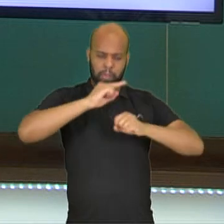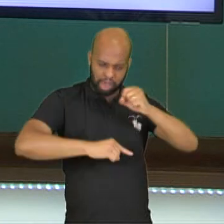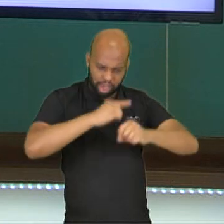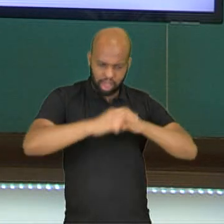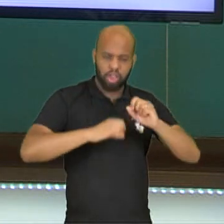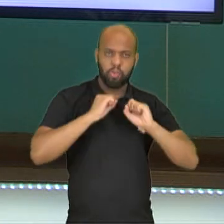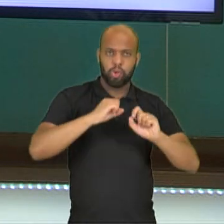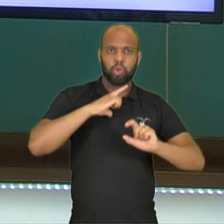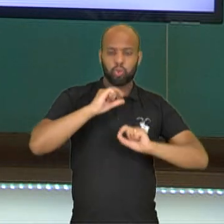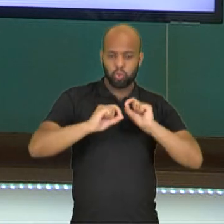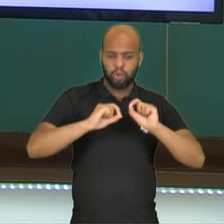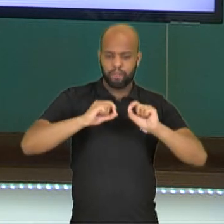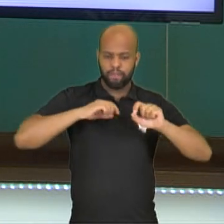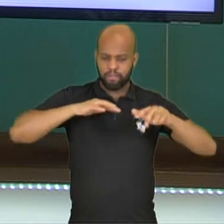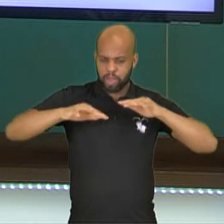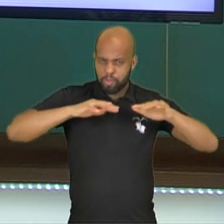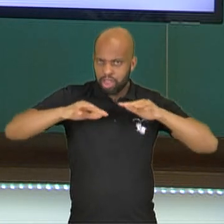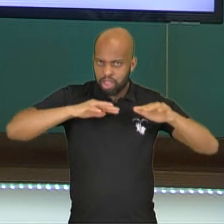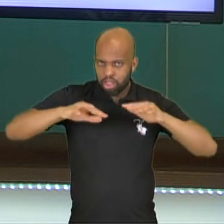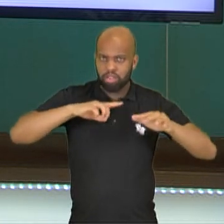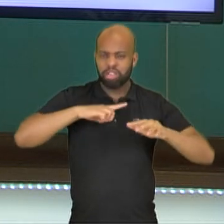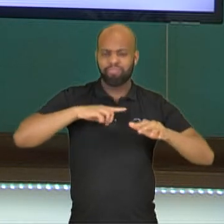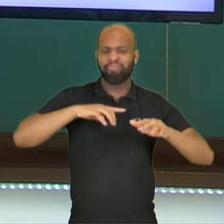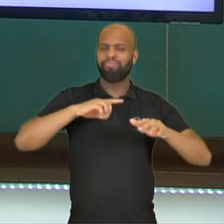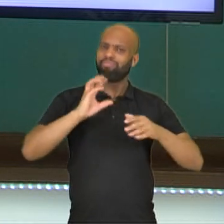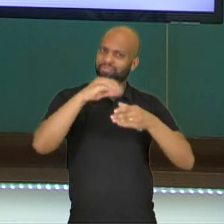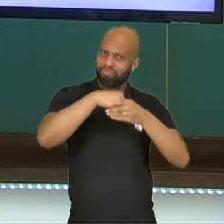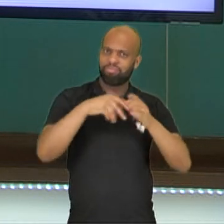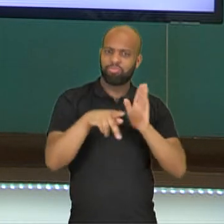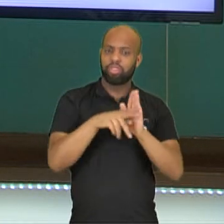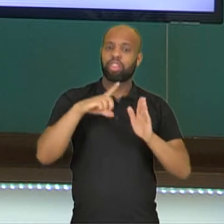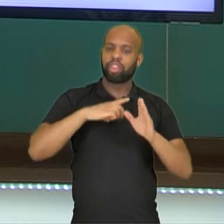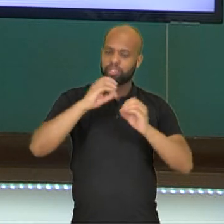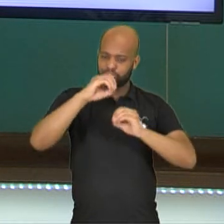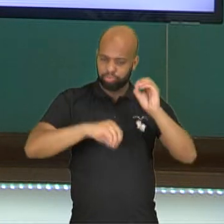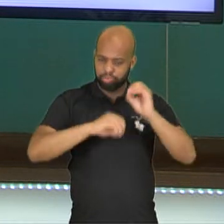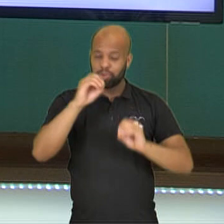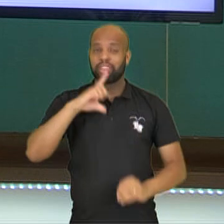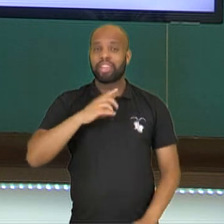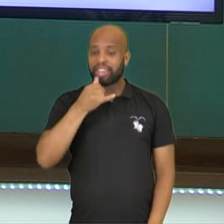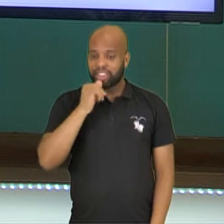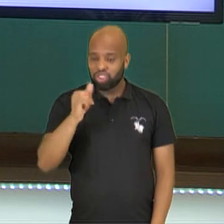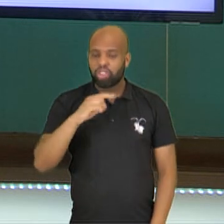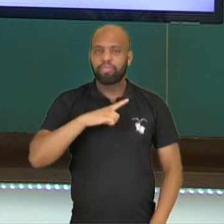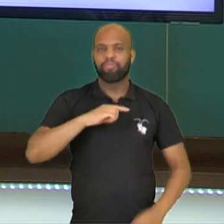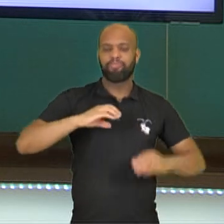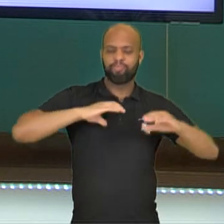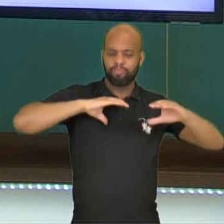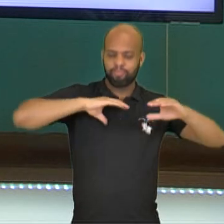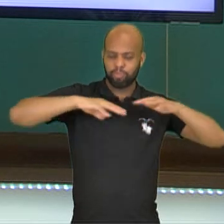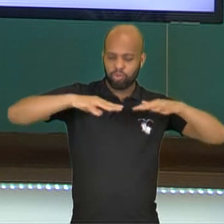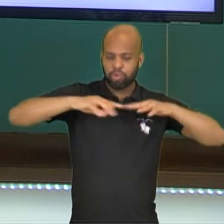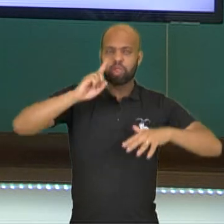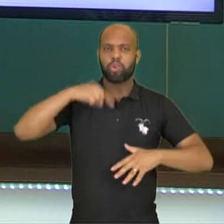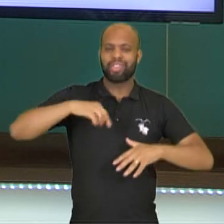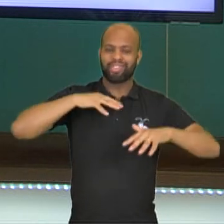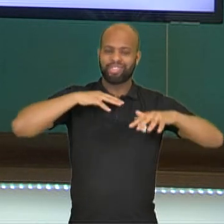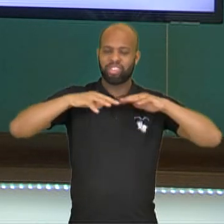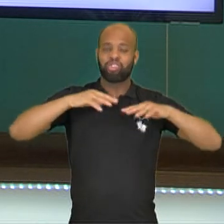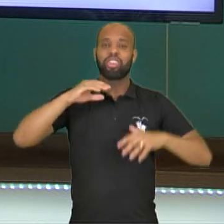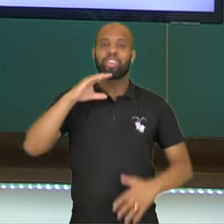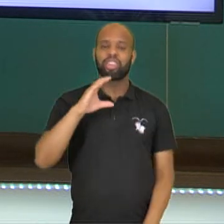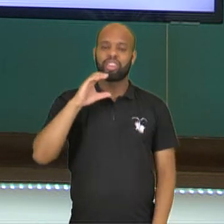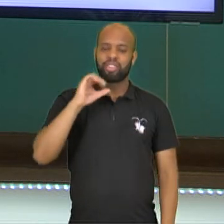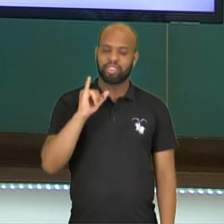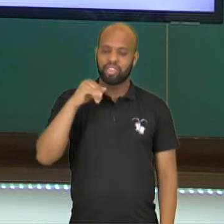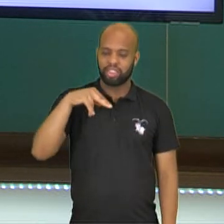rotação, translação, certo? Ou qualquer tipo de movimento. Existe uma energia, a gente chama de energia cinética dessas partículas. E o que a